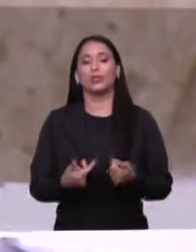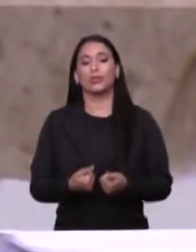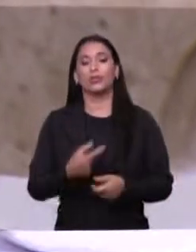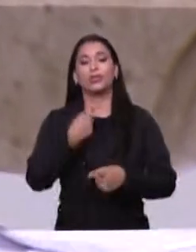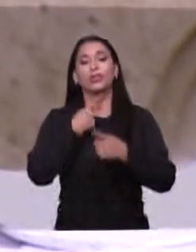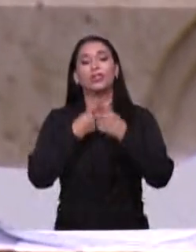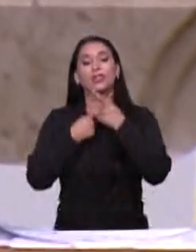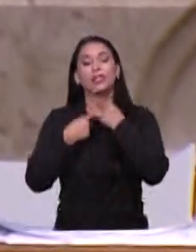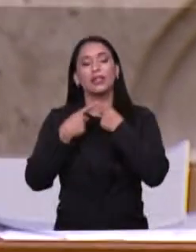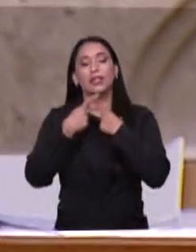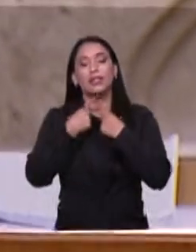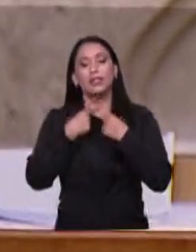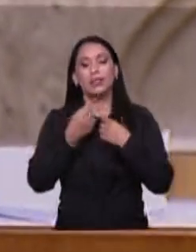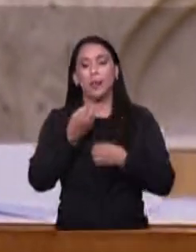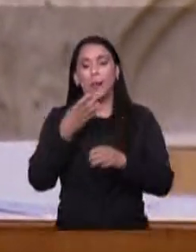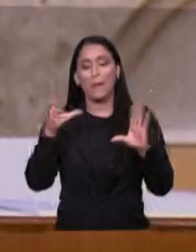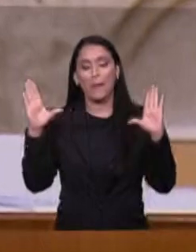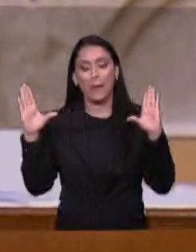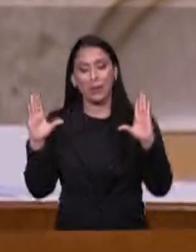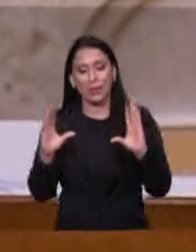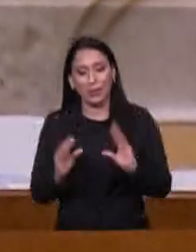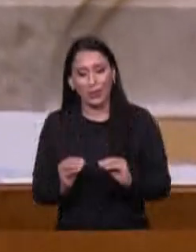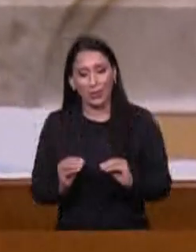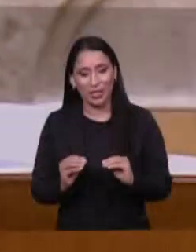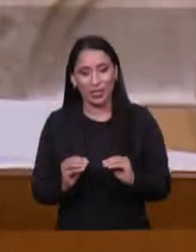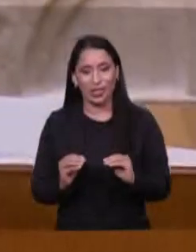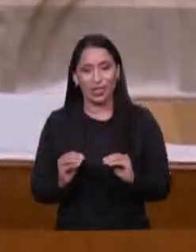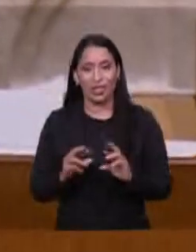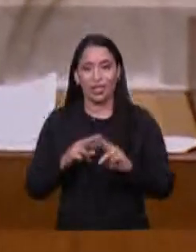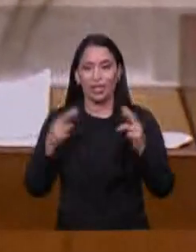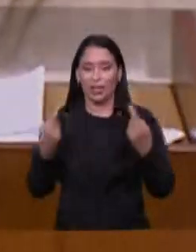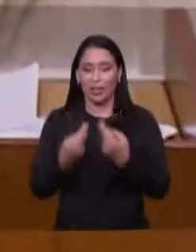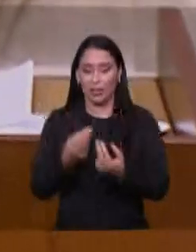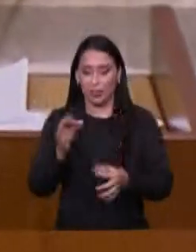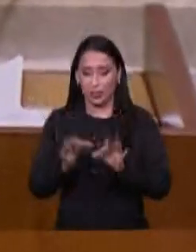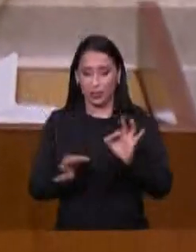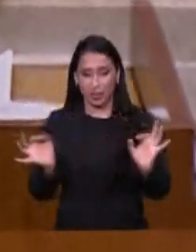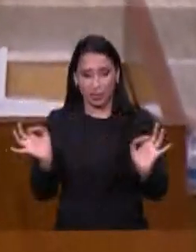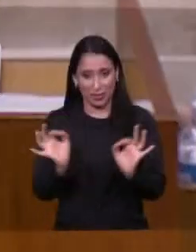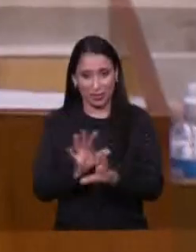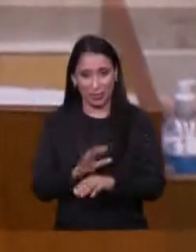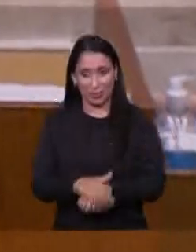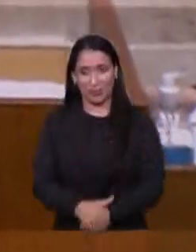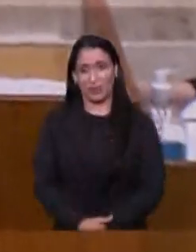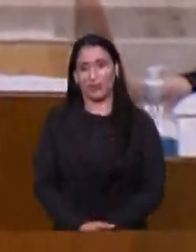desejar uma excelente noite e declarar encerrada a sessão.